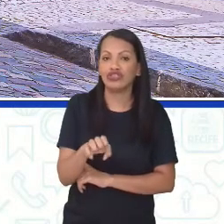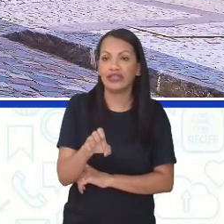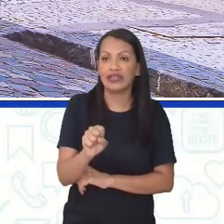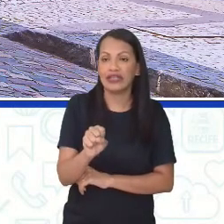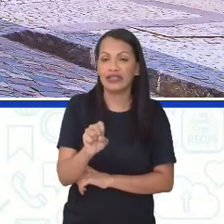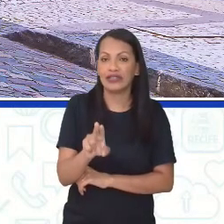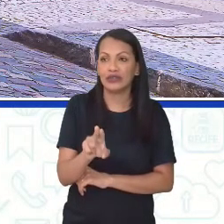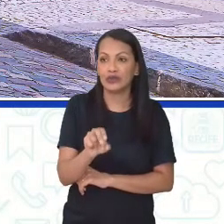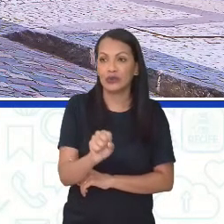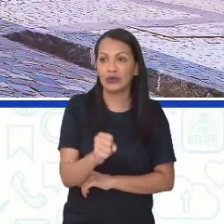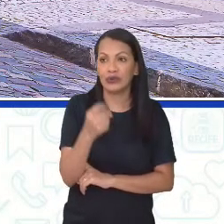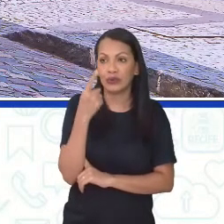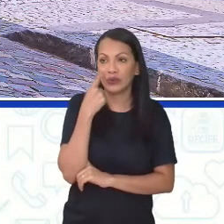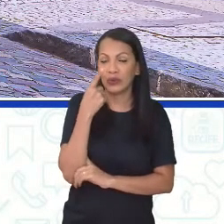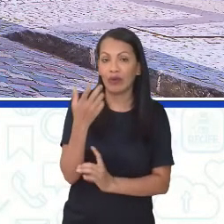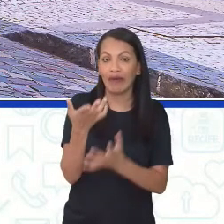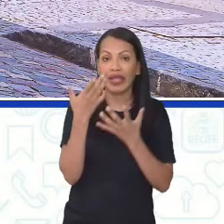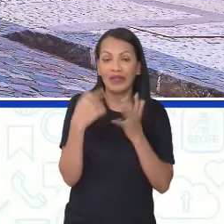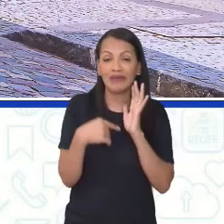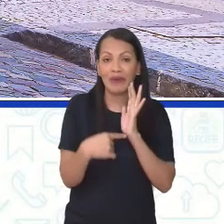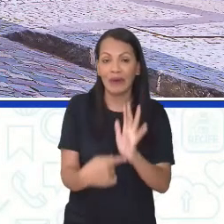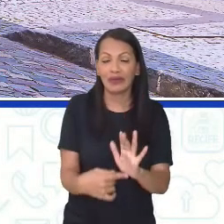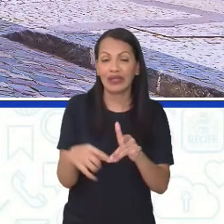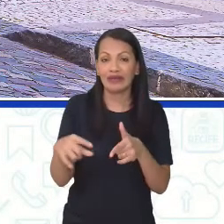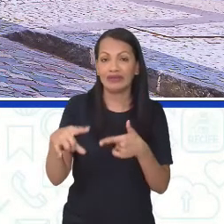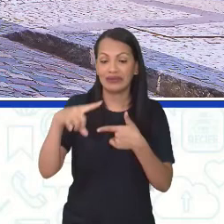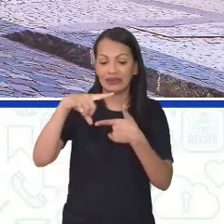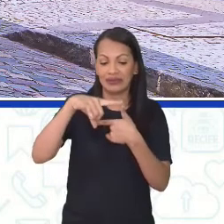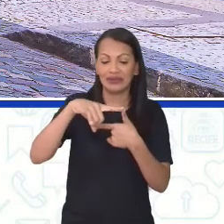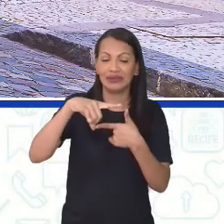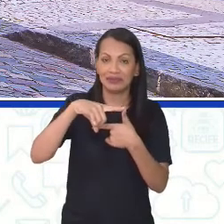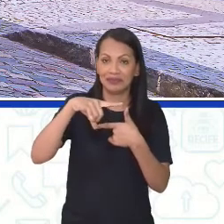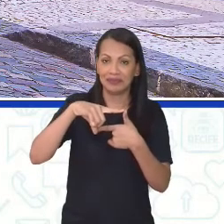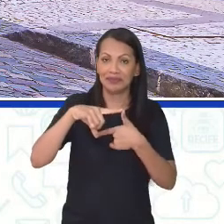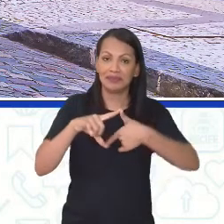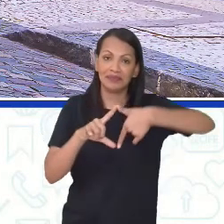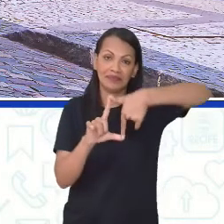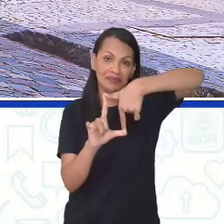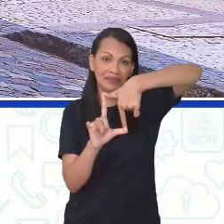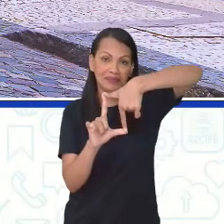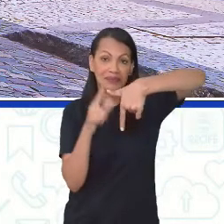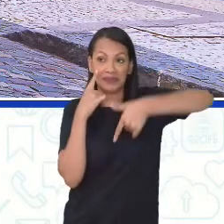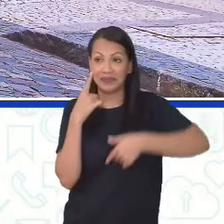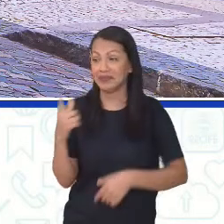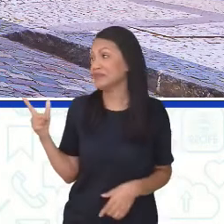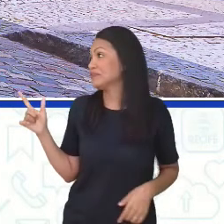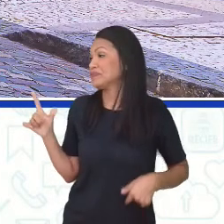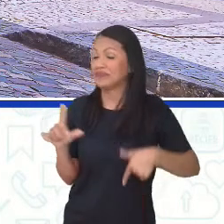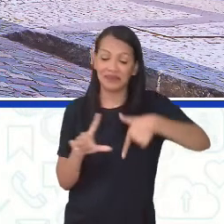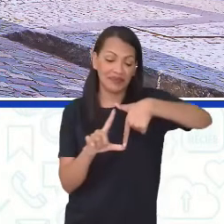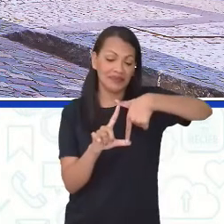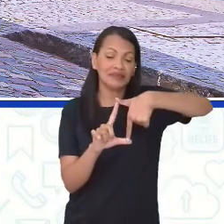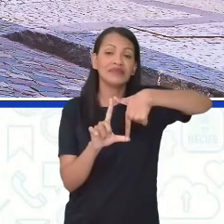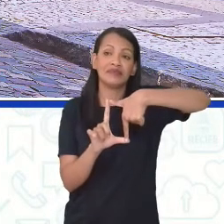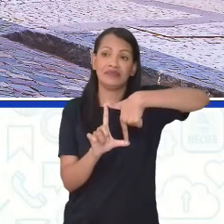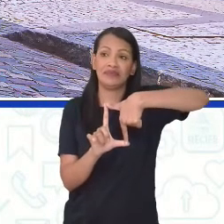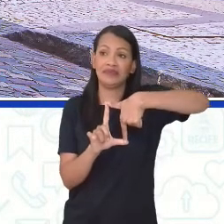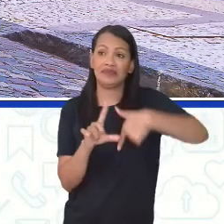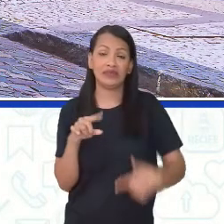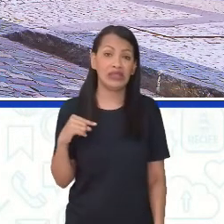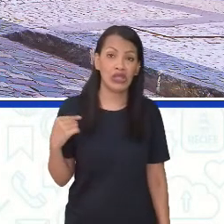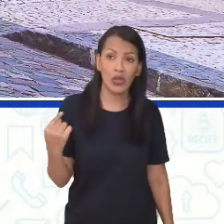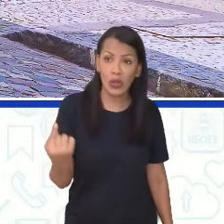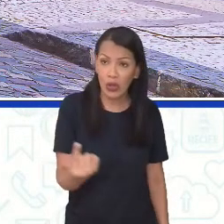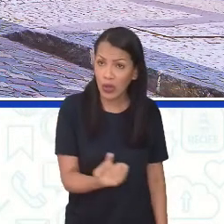os retângulos, né? Particularmente os retângulos, aonde? Na